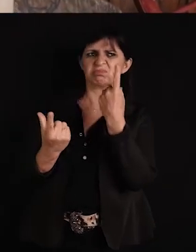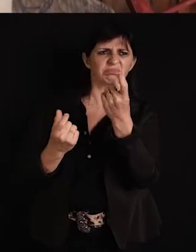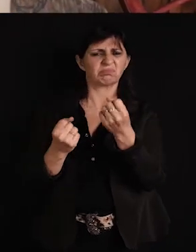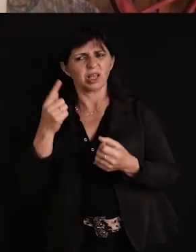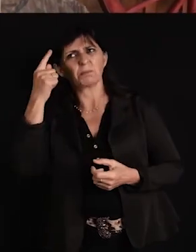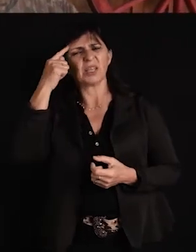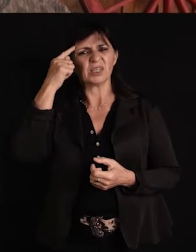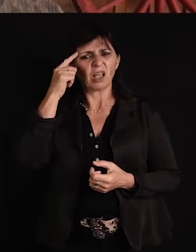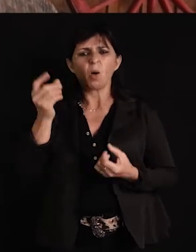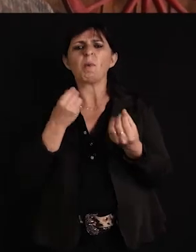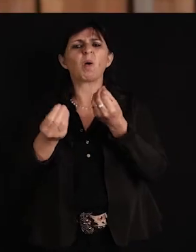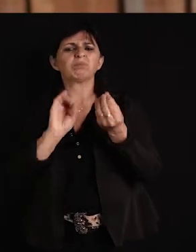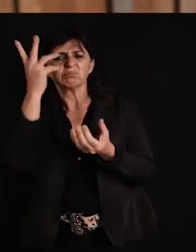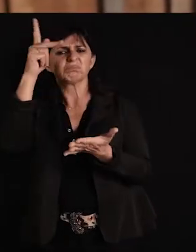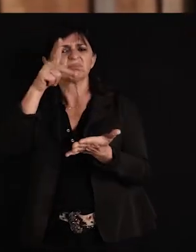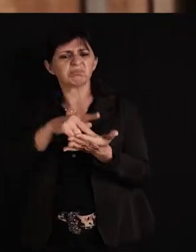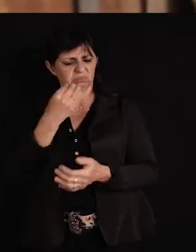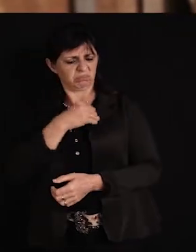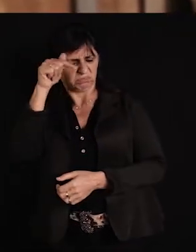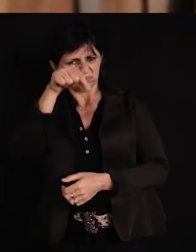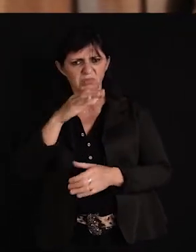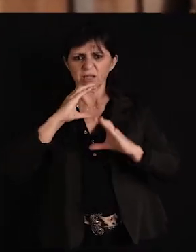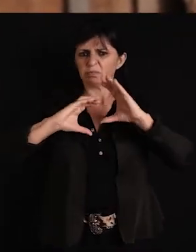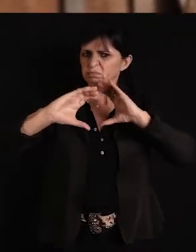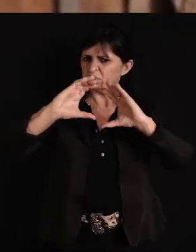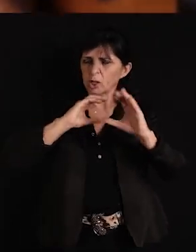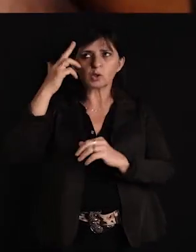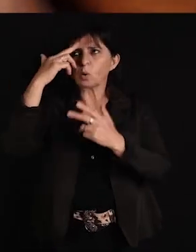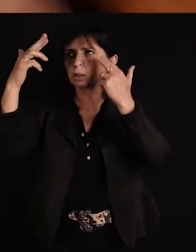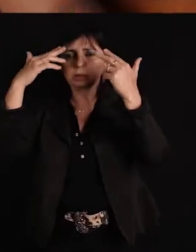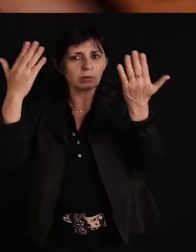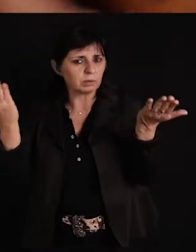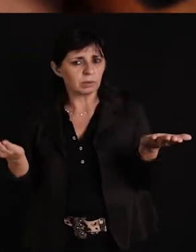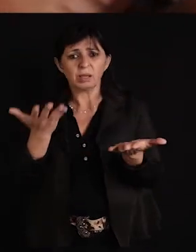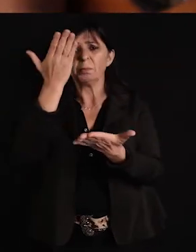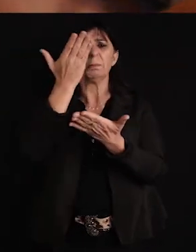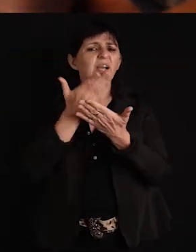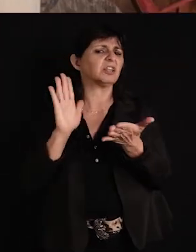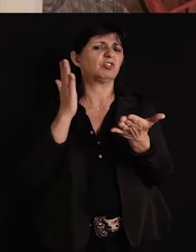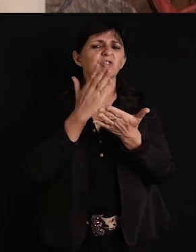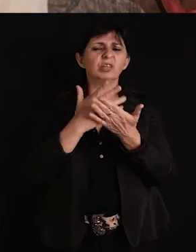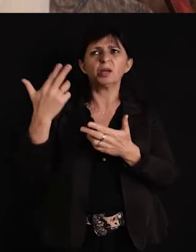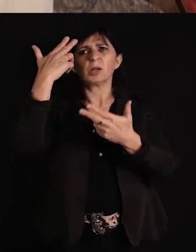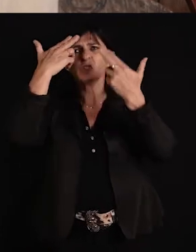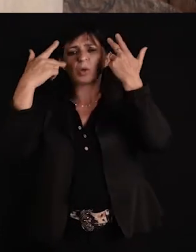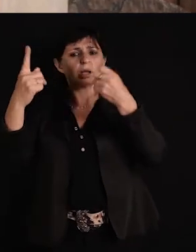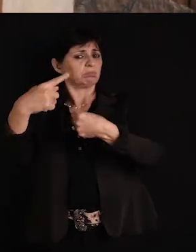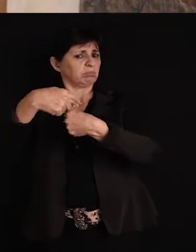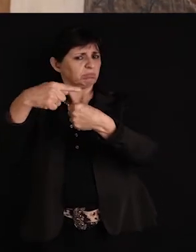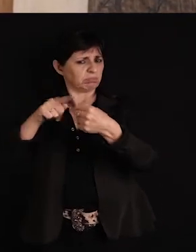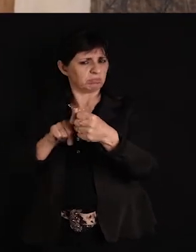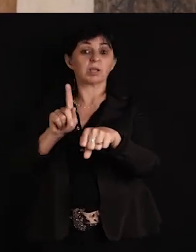será a realidade, Se aquela vida de campanha foi um sonho, Ou se perdido ano sonhando na cidade. Mas